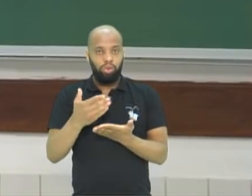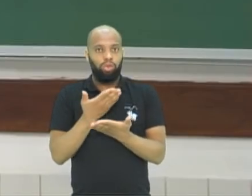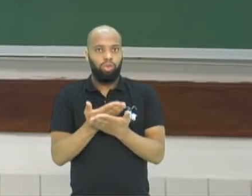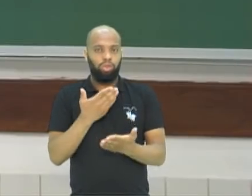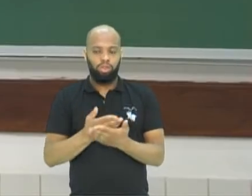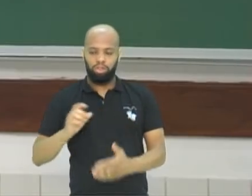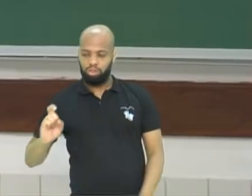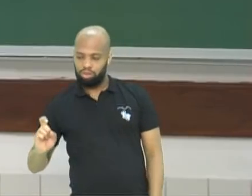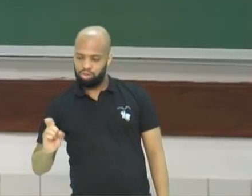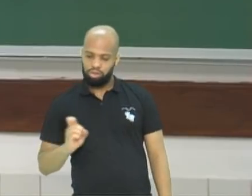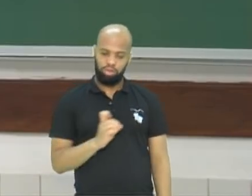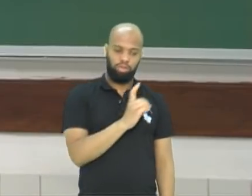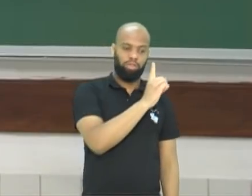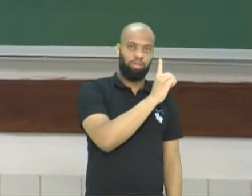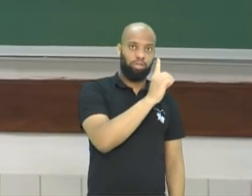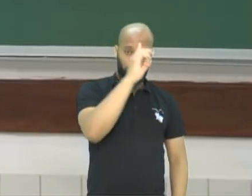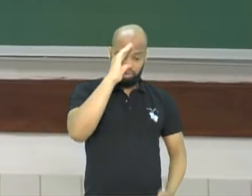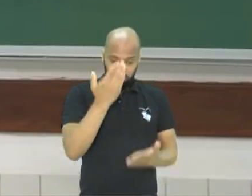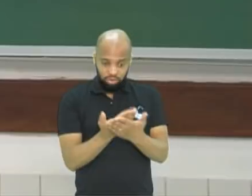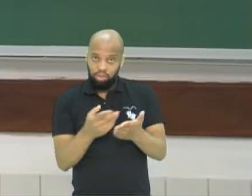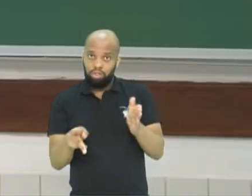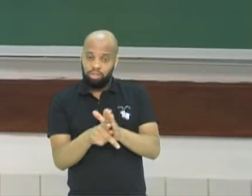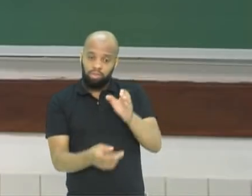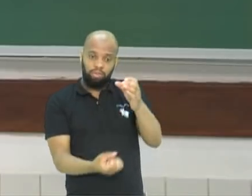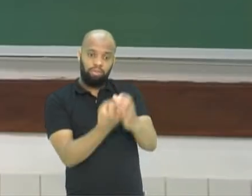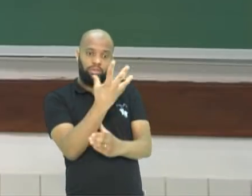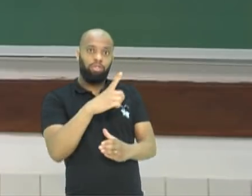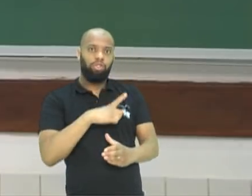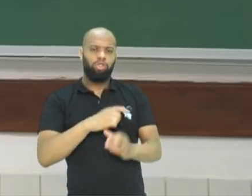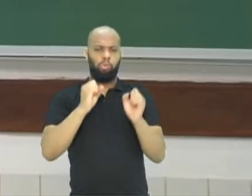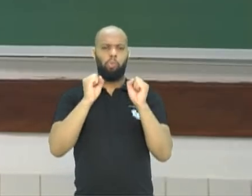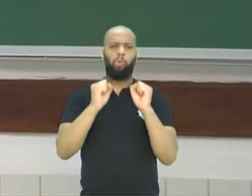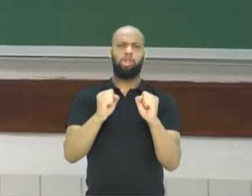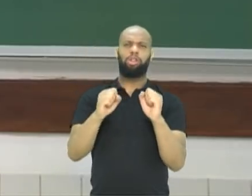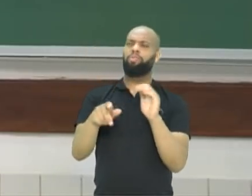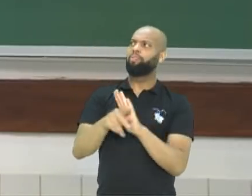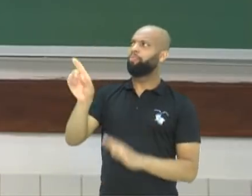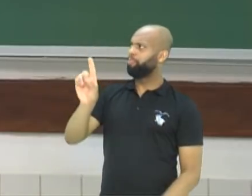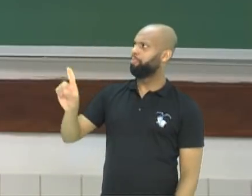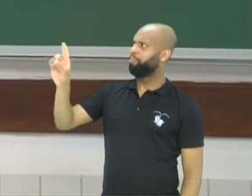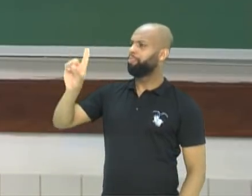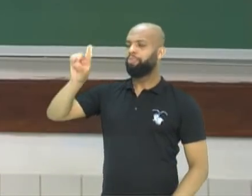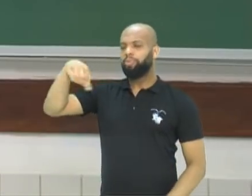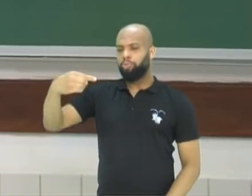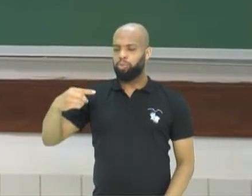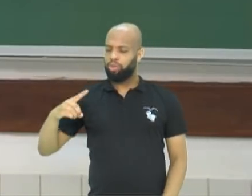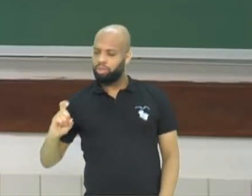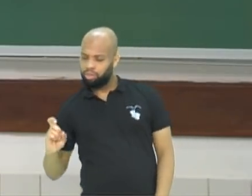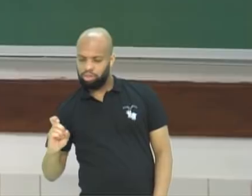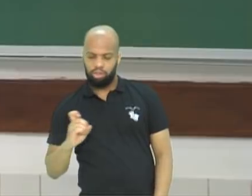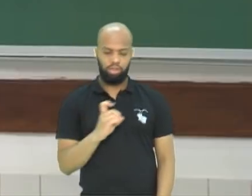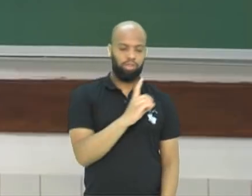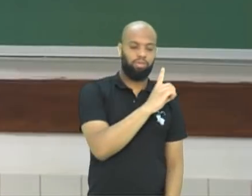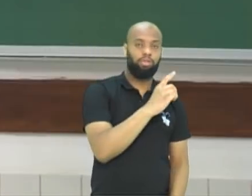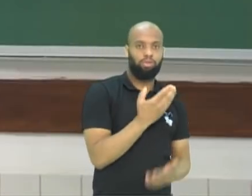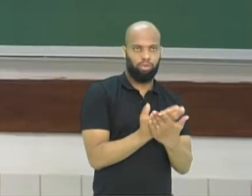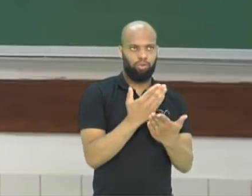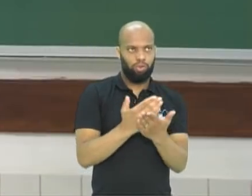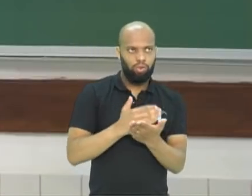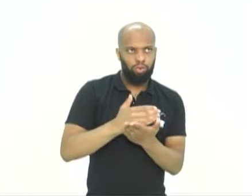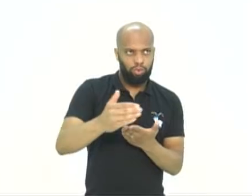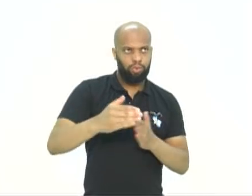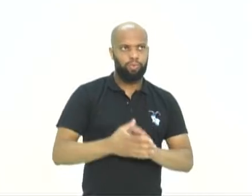Eram criacionistas, acreditavam na criação por um poder divino e viraram evolucionistas após os